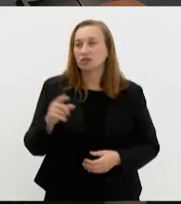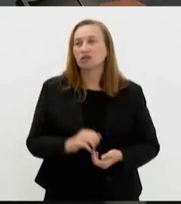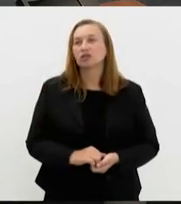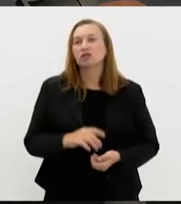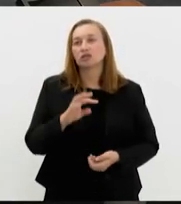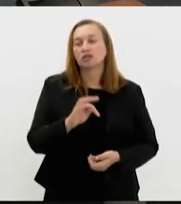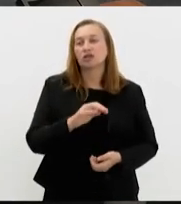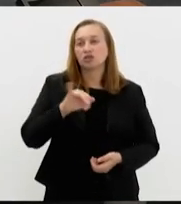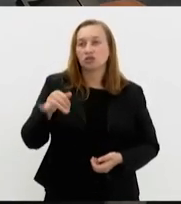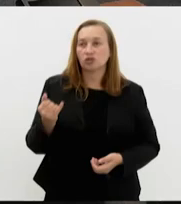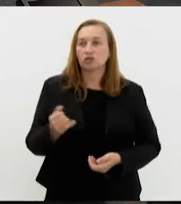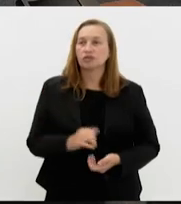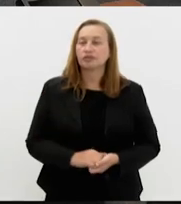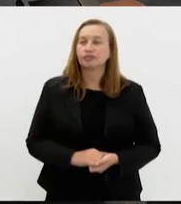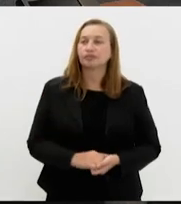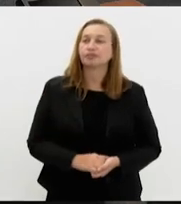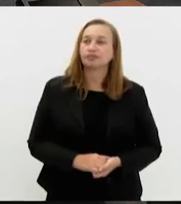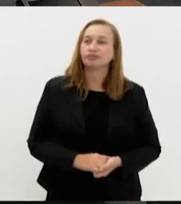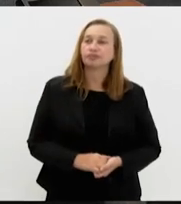TJ.